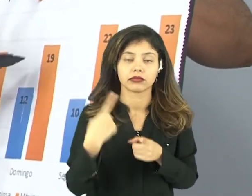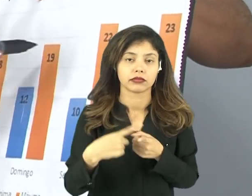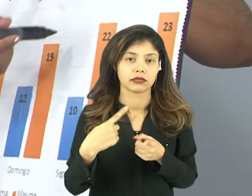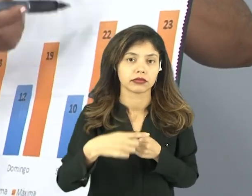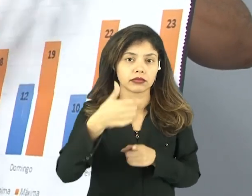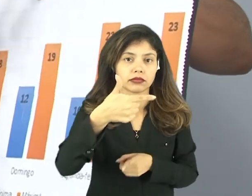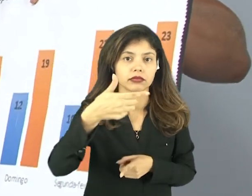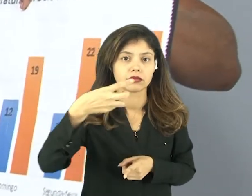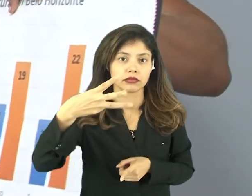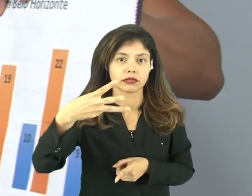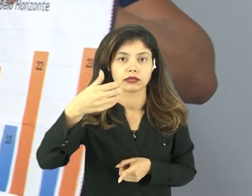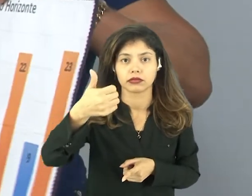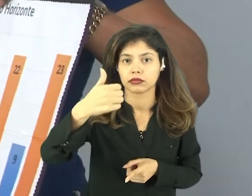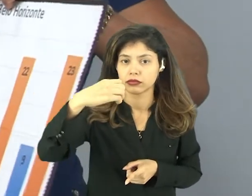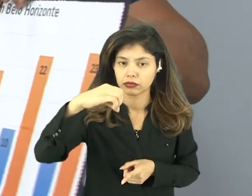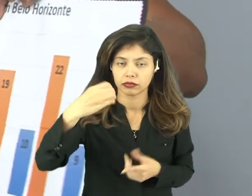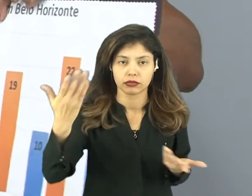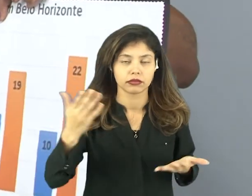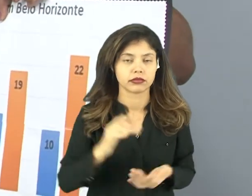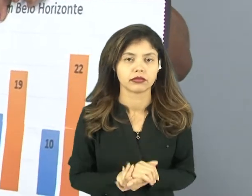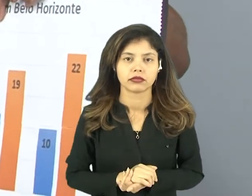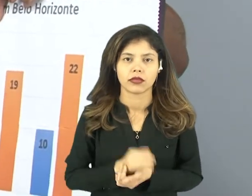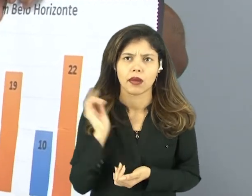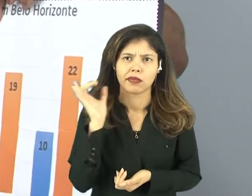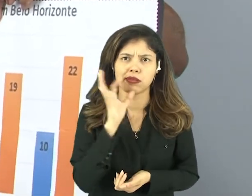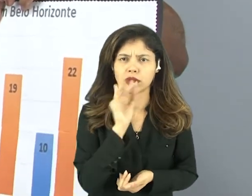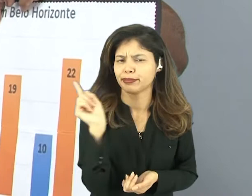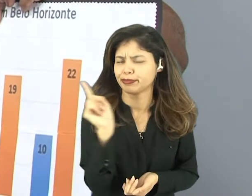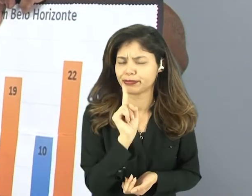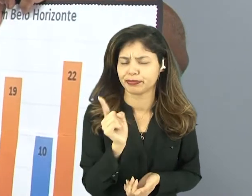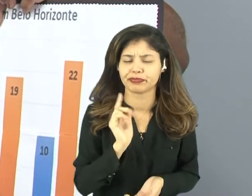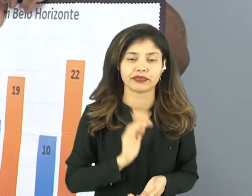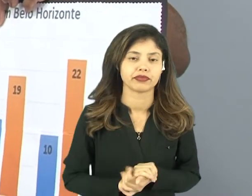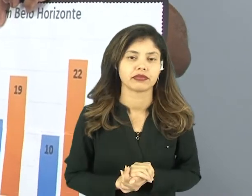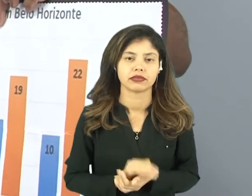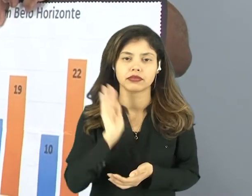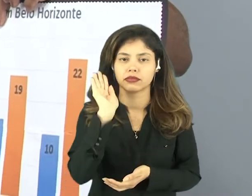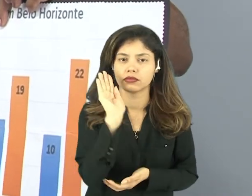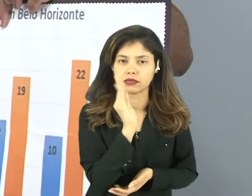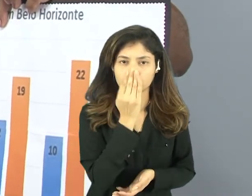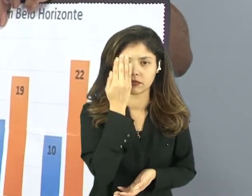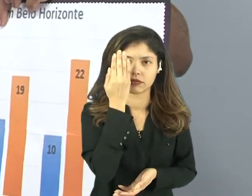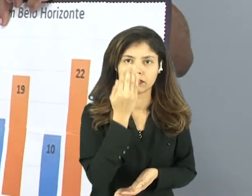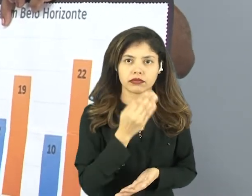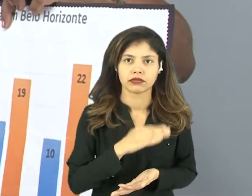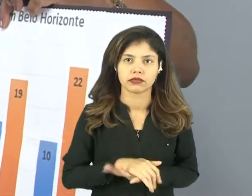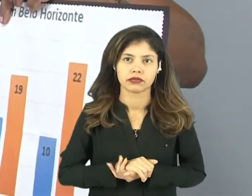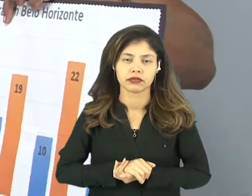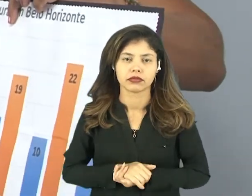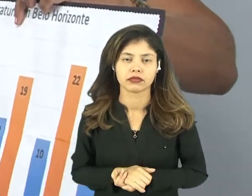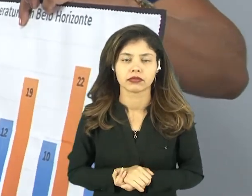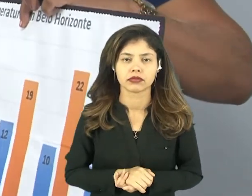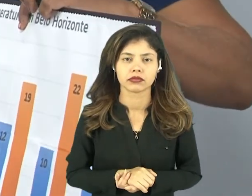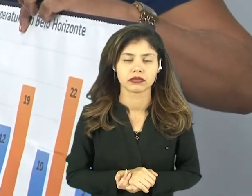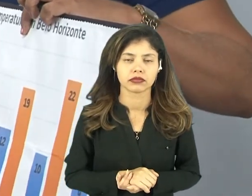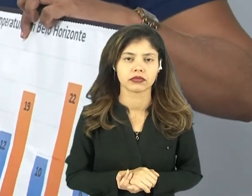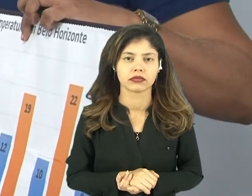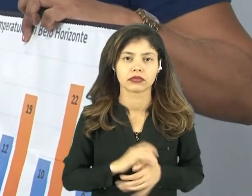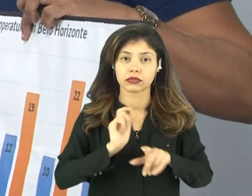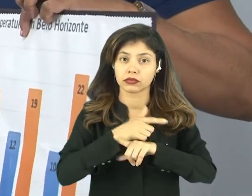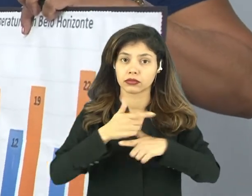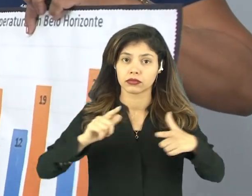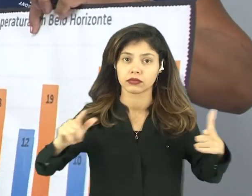23 graus, 18, 19 não são, né, tão altas essas temperaturas. Então, é falso. A